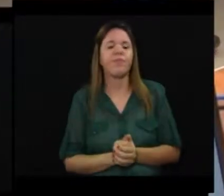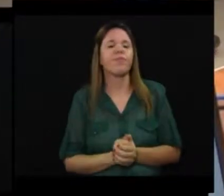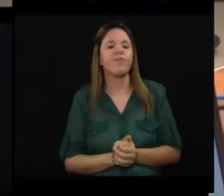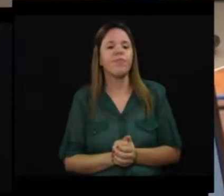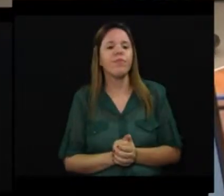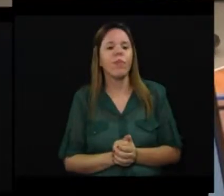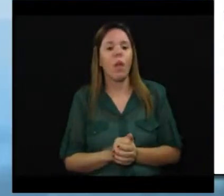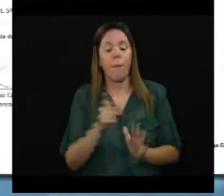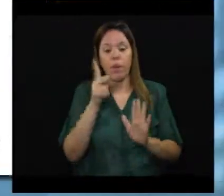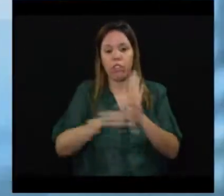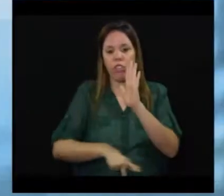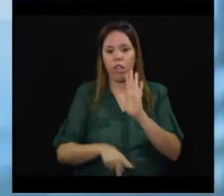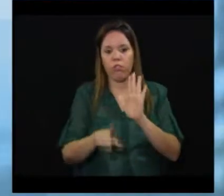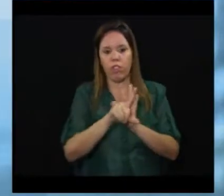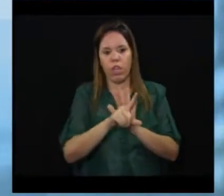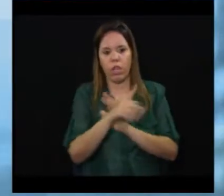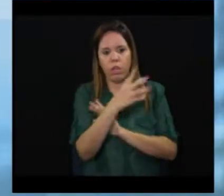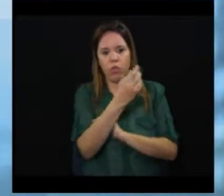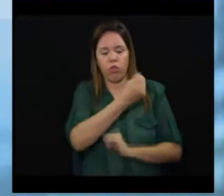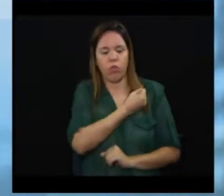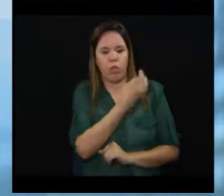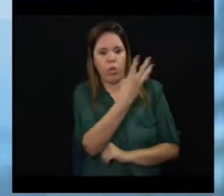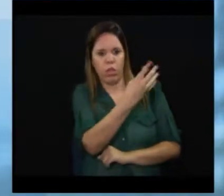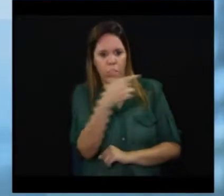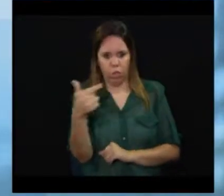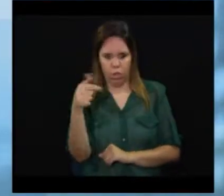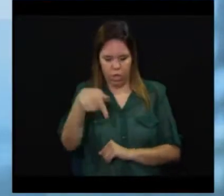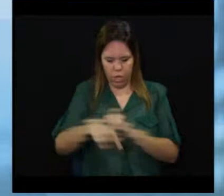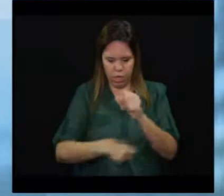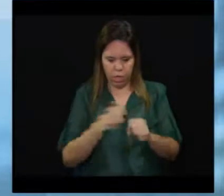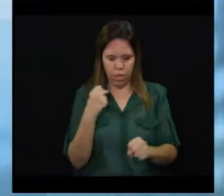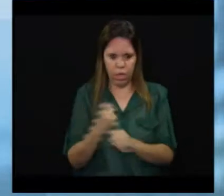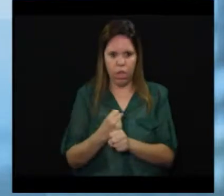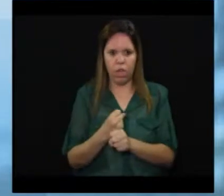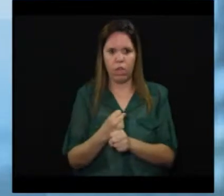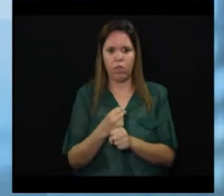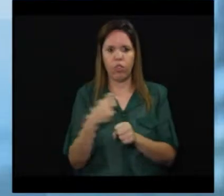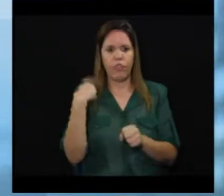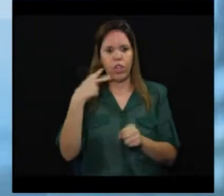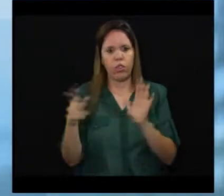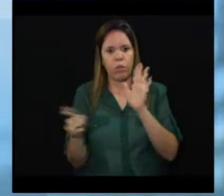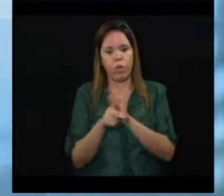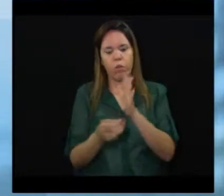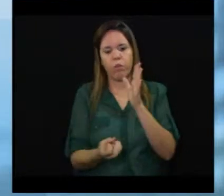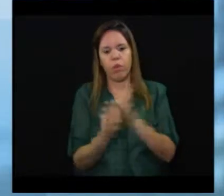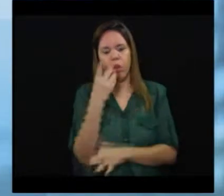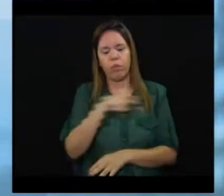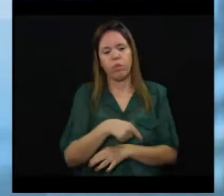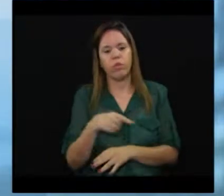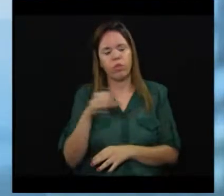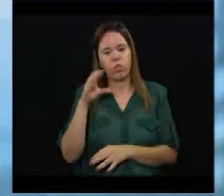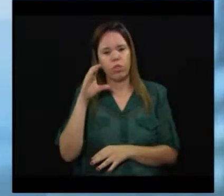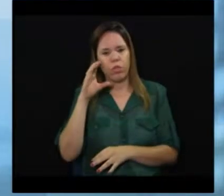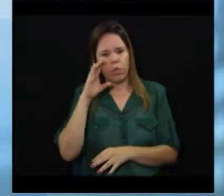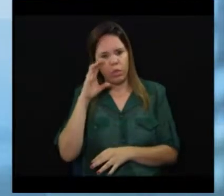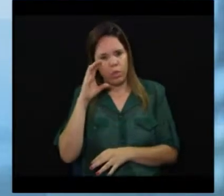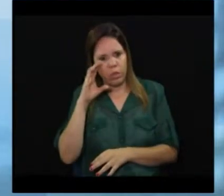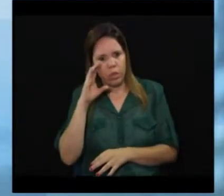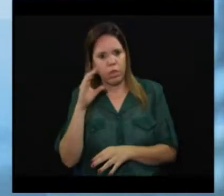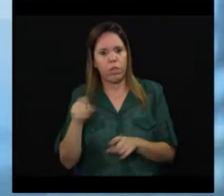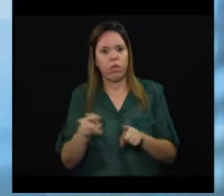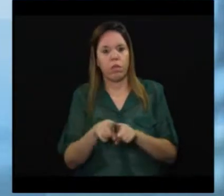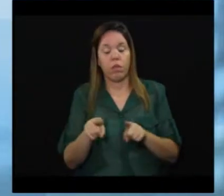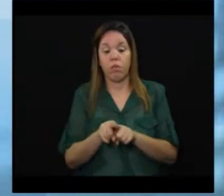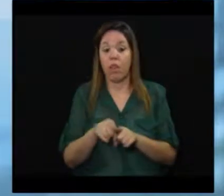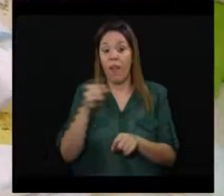número 42 desse ano, de autoria do vereador Luiz Cirilo, que institui o programa de conscientização e prevenção